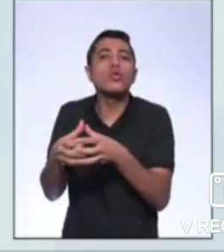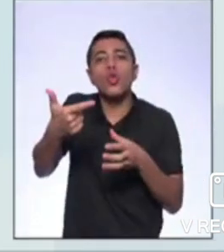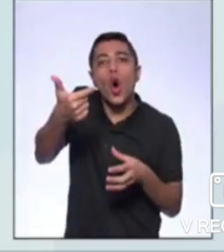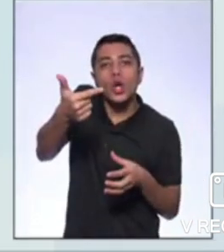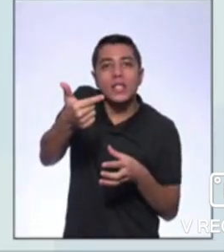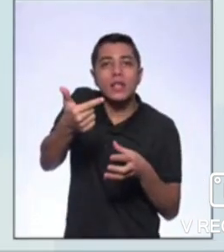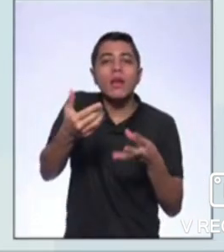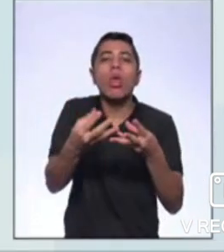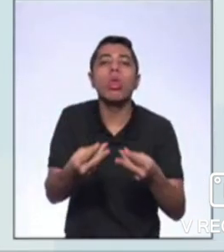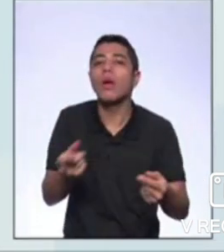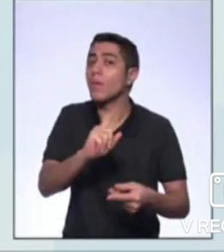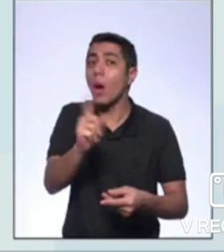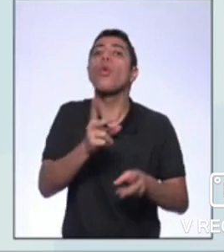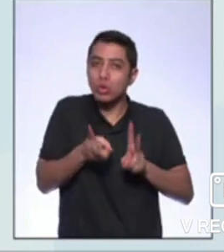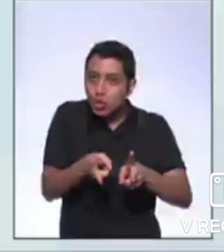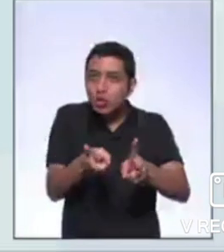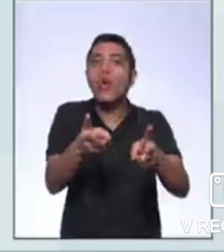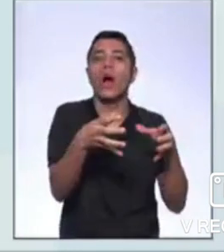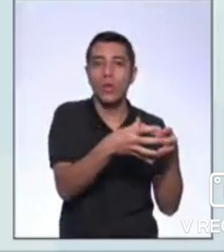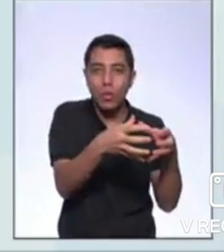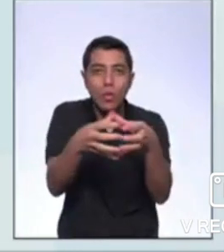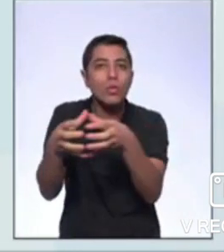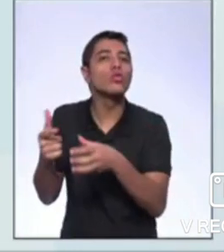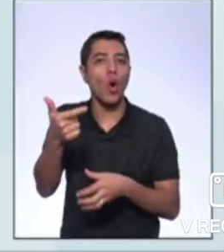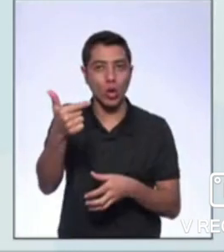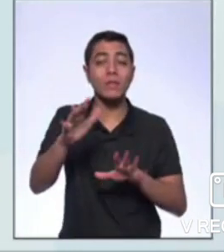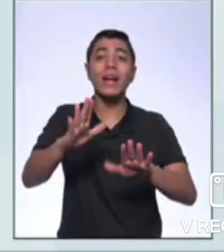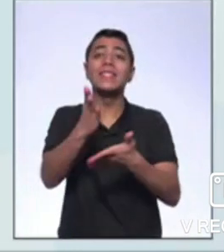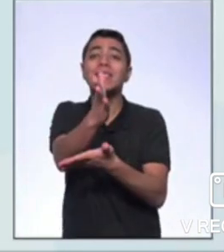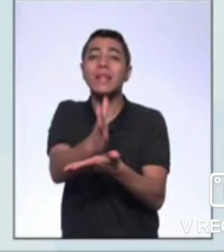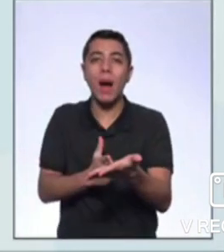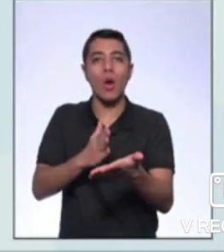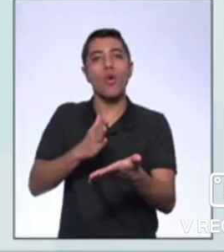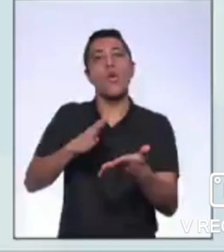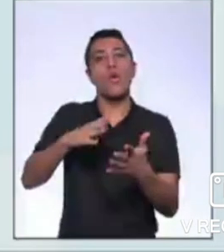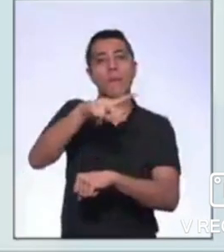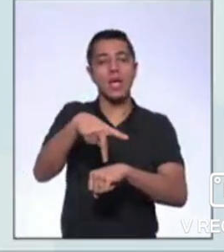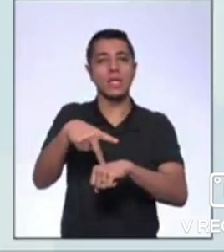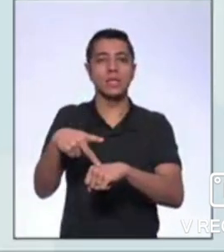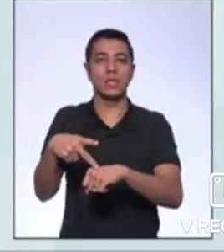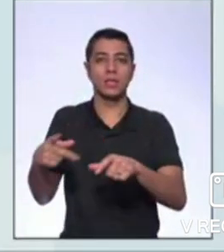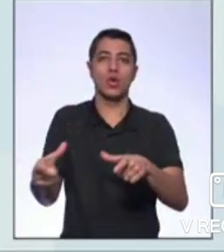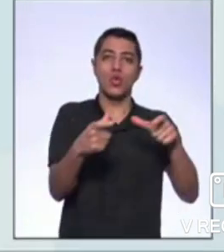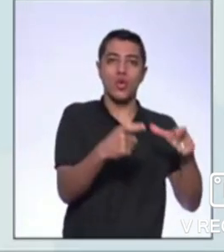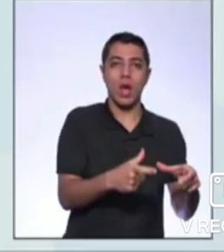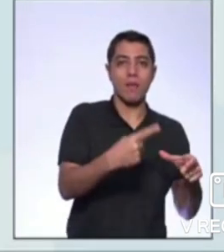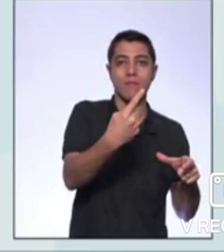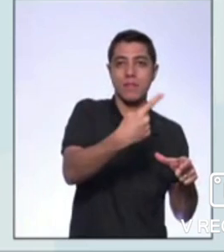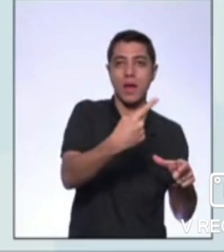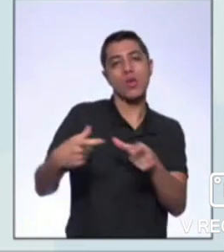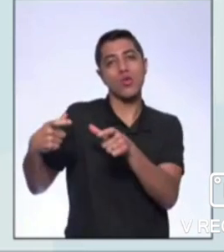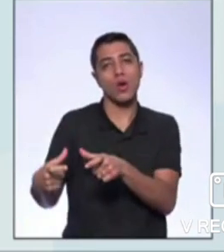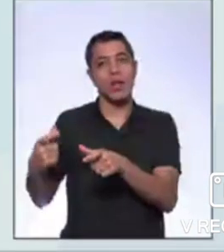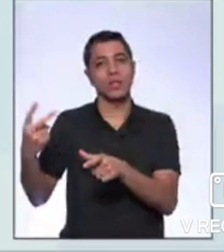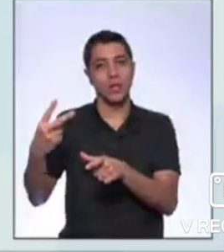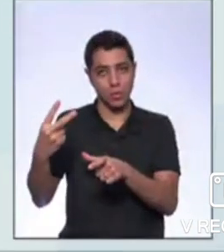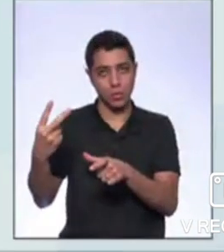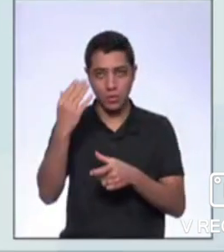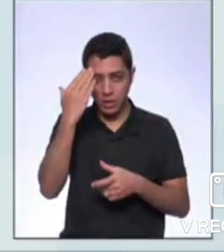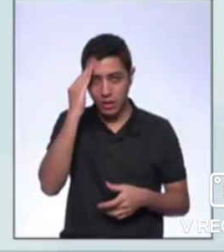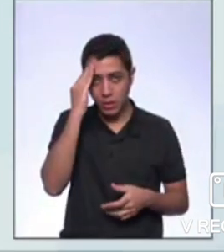essa divisão em dois reinos, com uma tentativa de organizar politicamente o povo hebreu, a instabilidade política